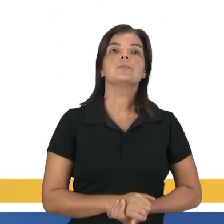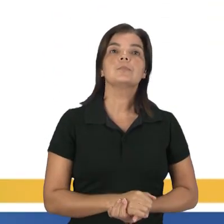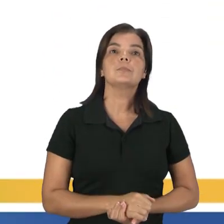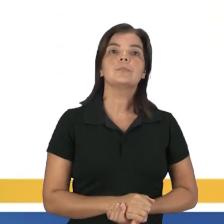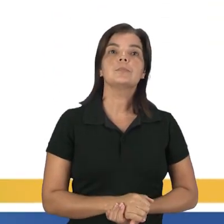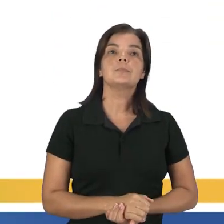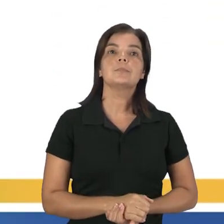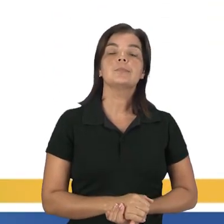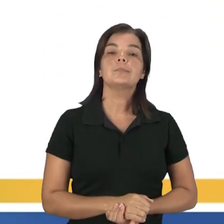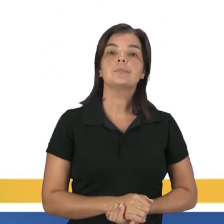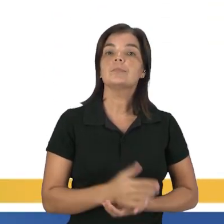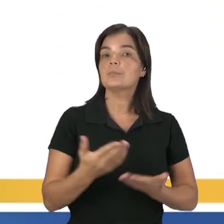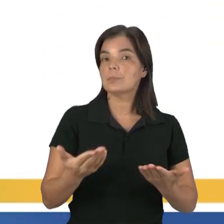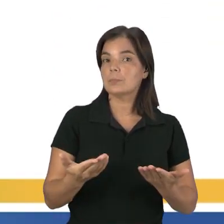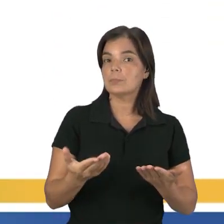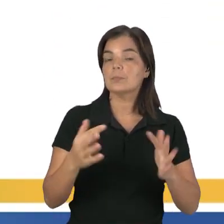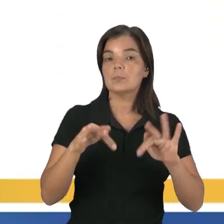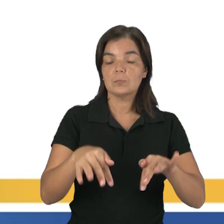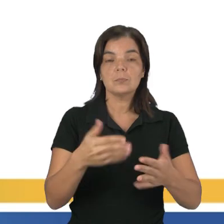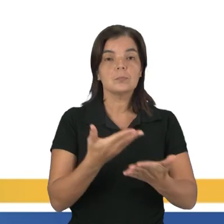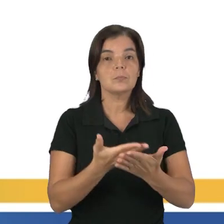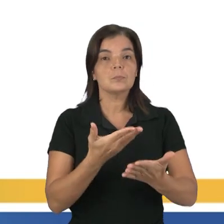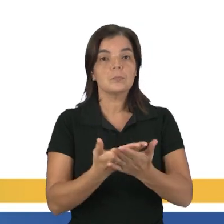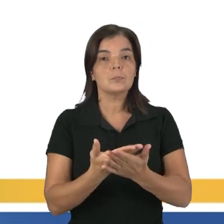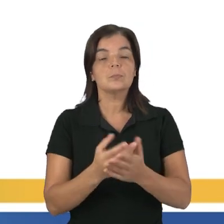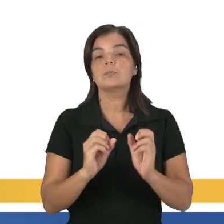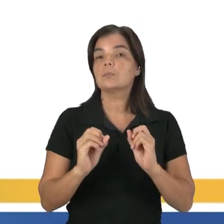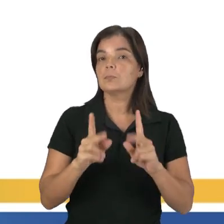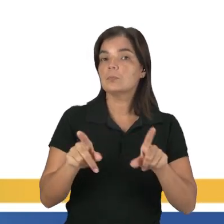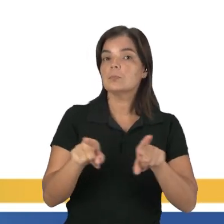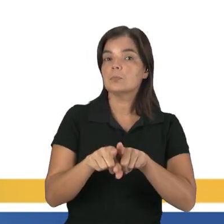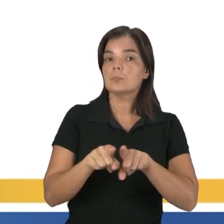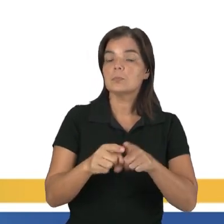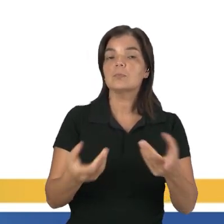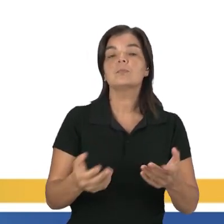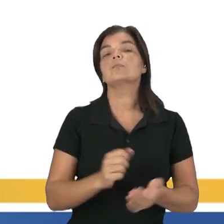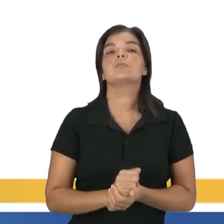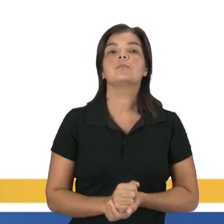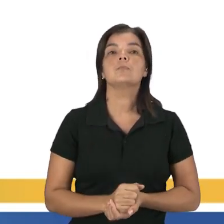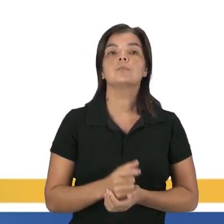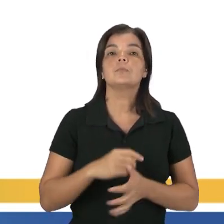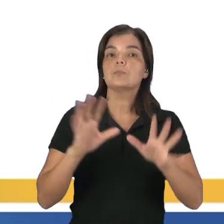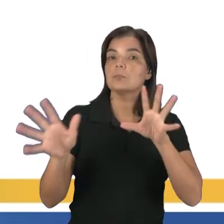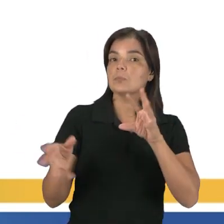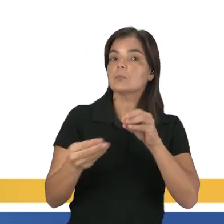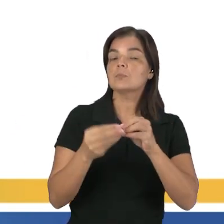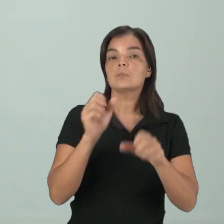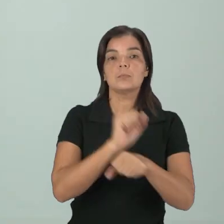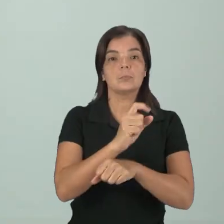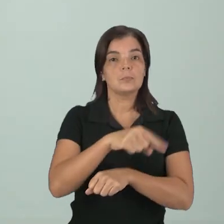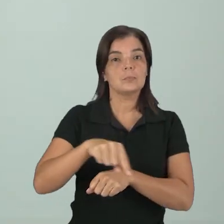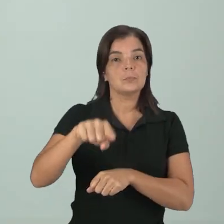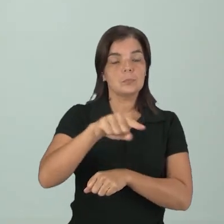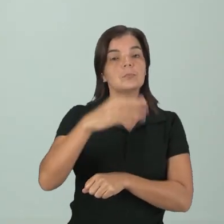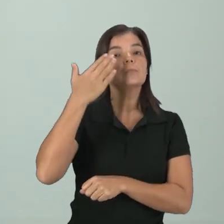bom? Então, aqui a gente chegou no nosso final. Tá ok? Então, aqui tem nosso resumo. Espero que